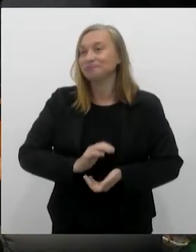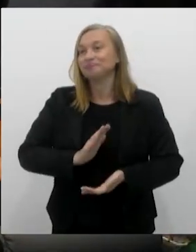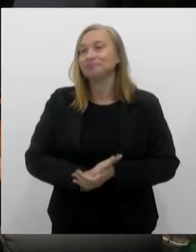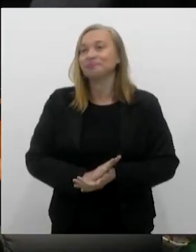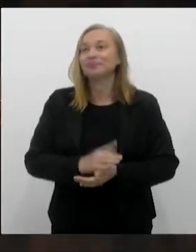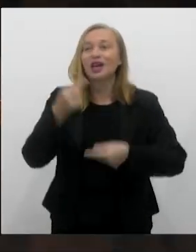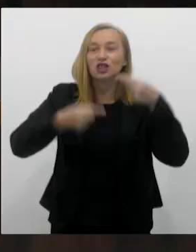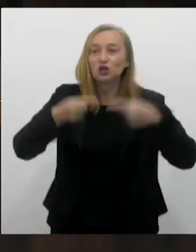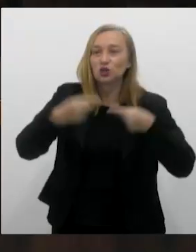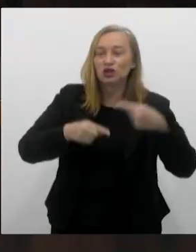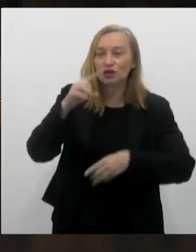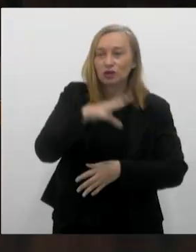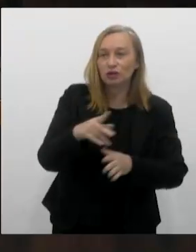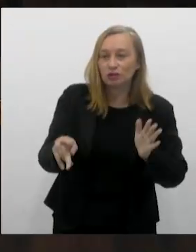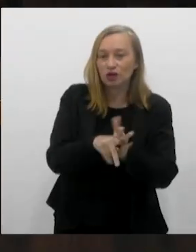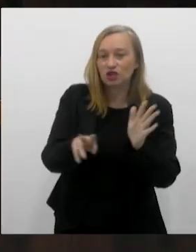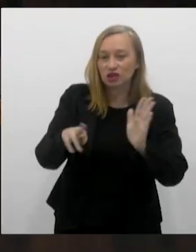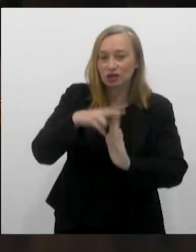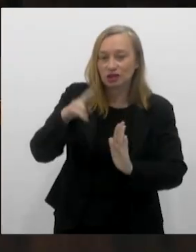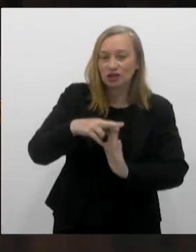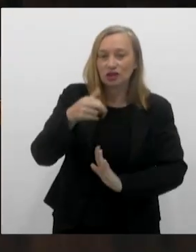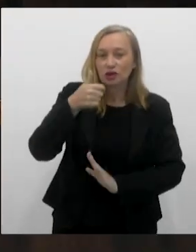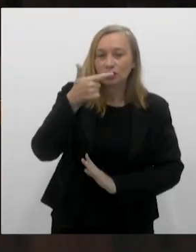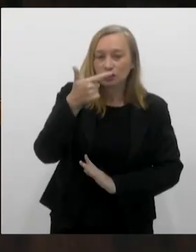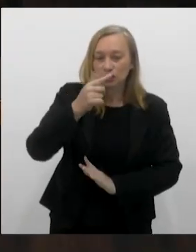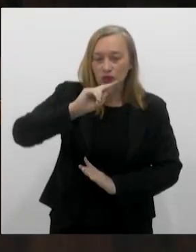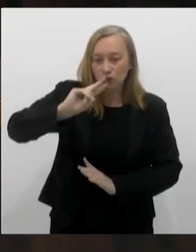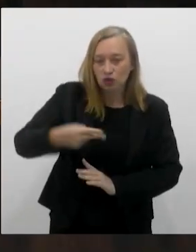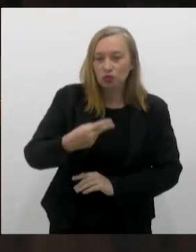Em discussão única, projeto de resolução número